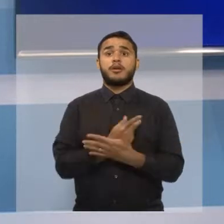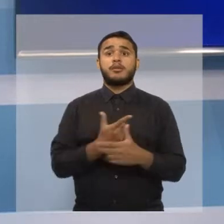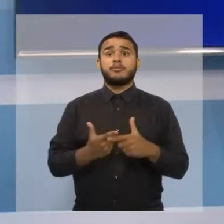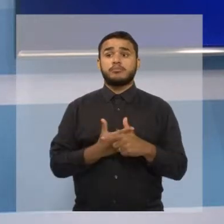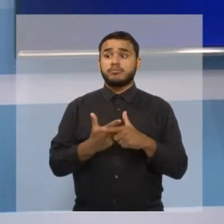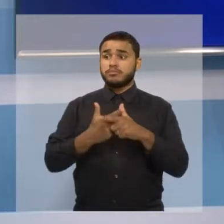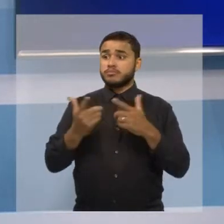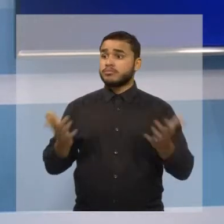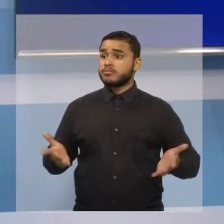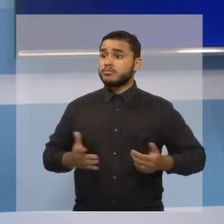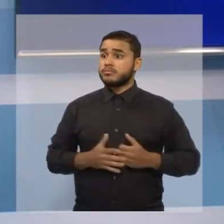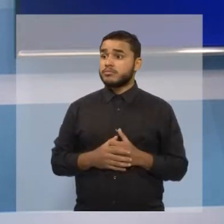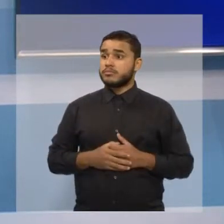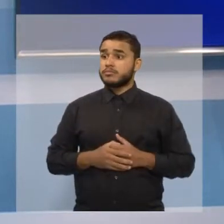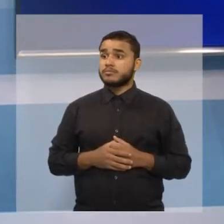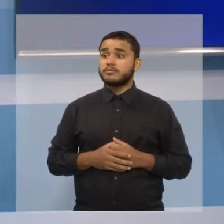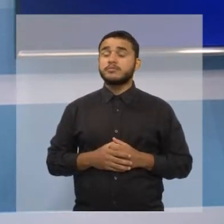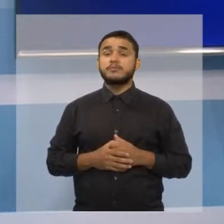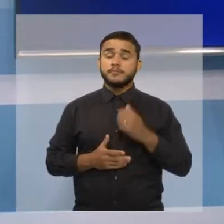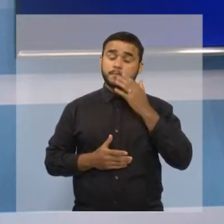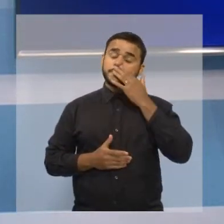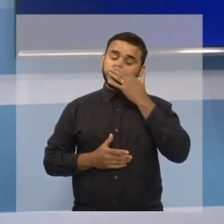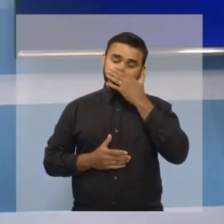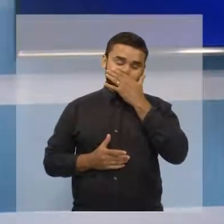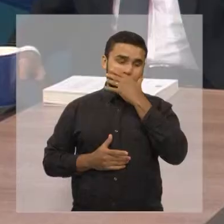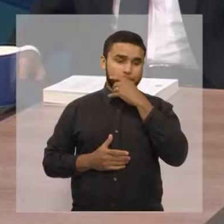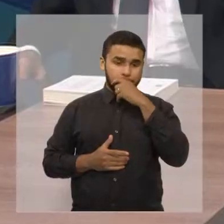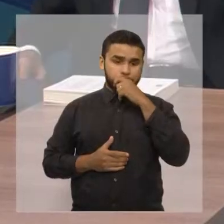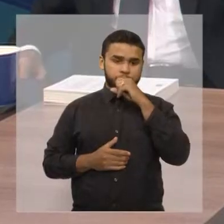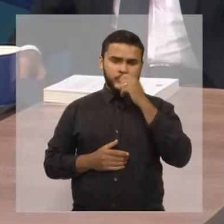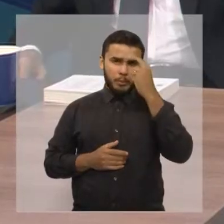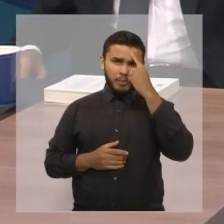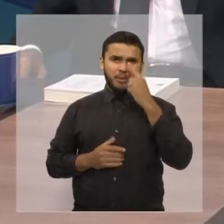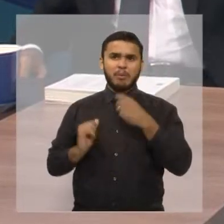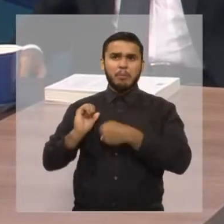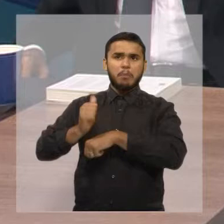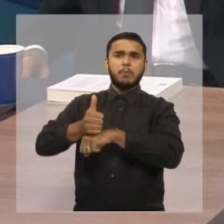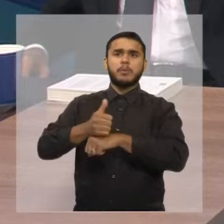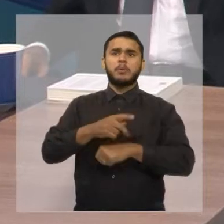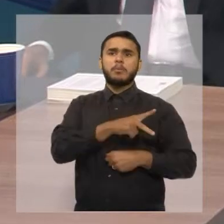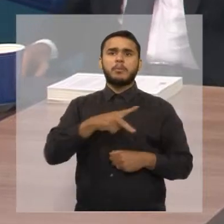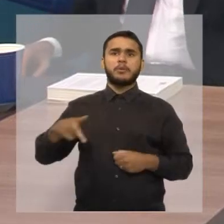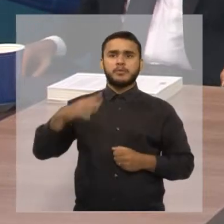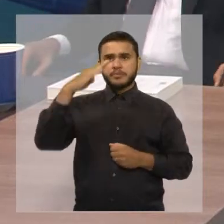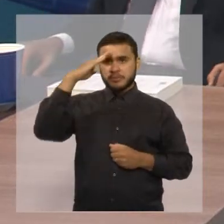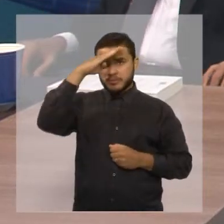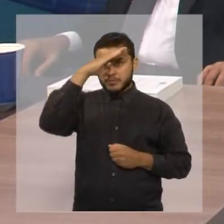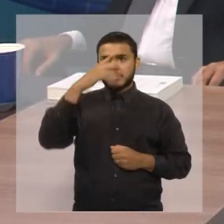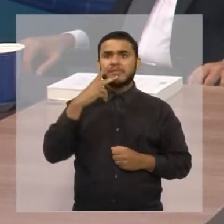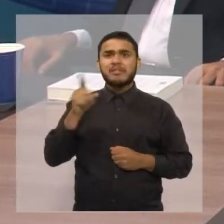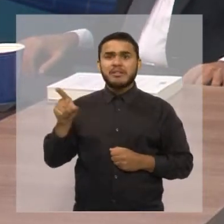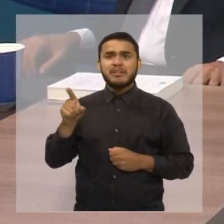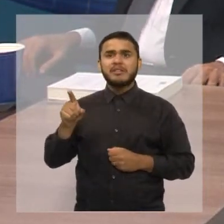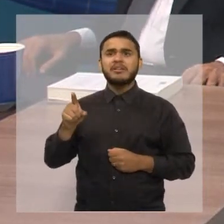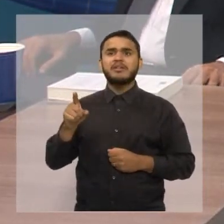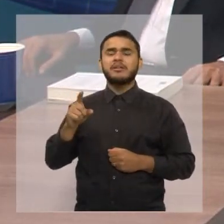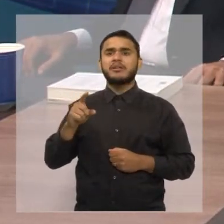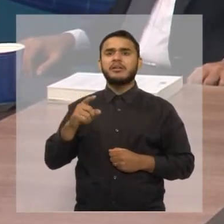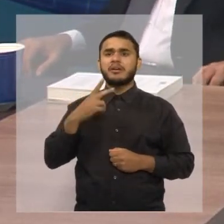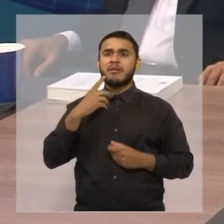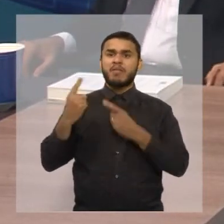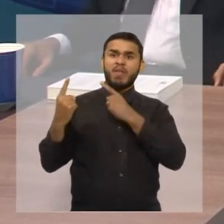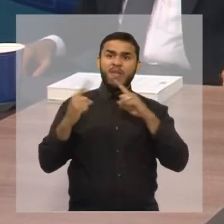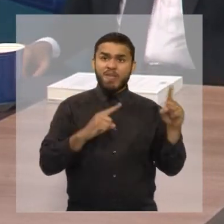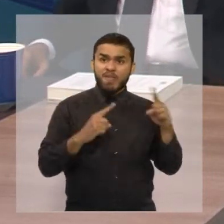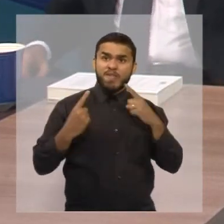deu. Vai agora defender que o presidente Bolsonaro esteja exatamente revidando